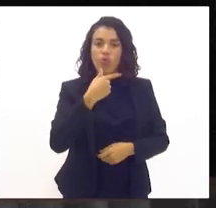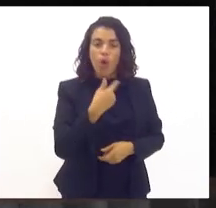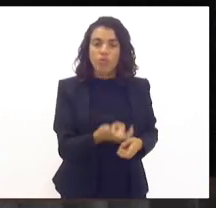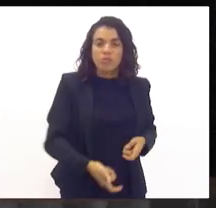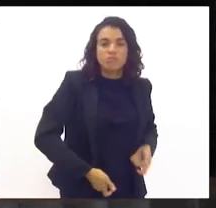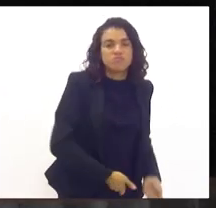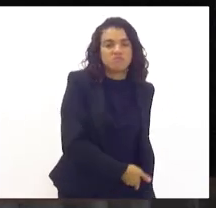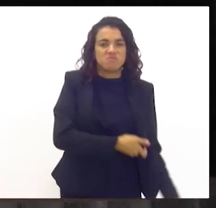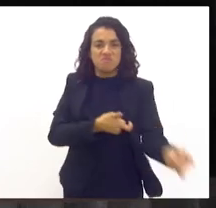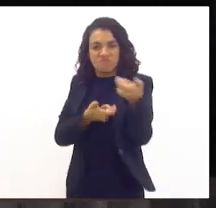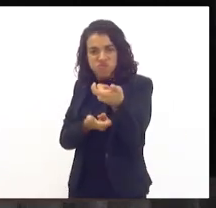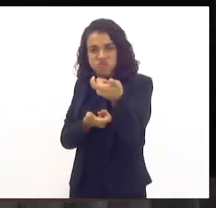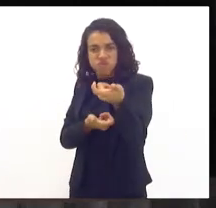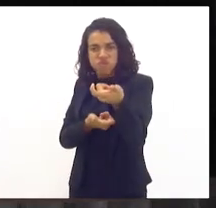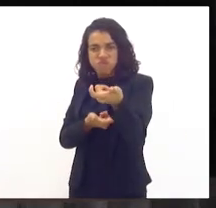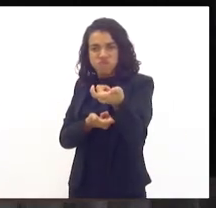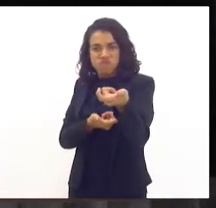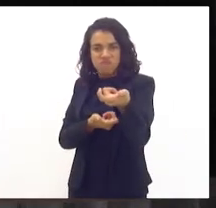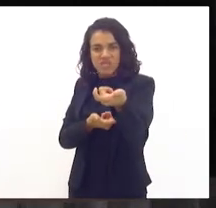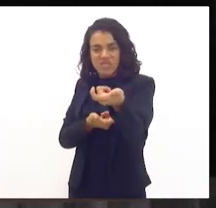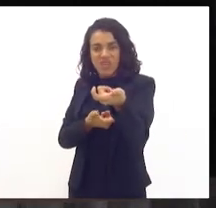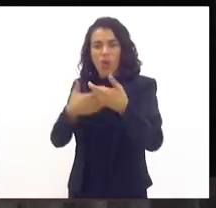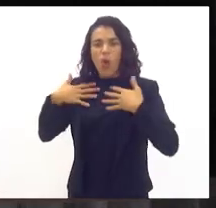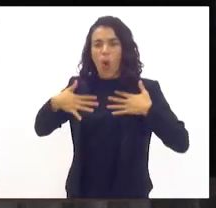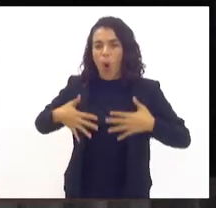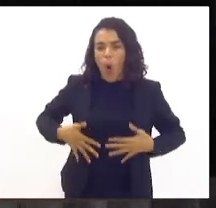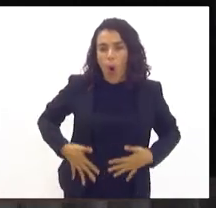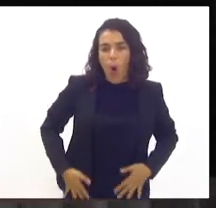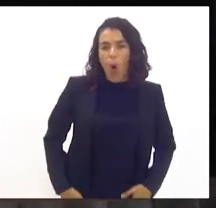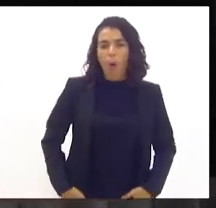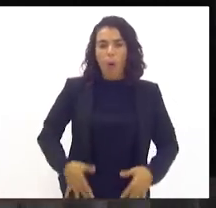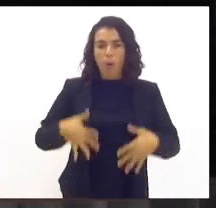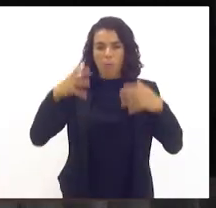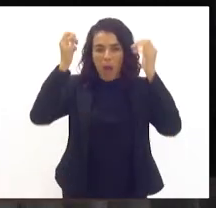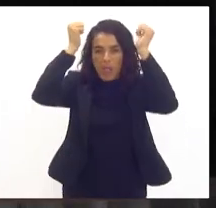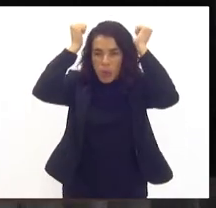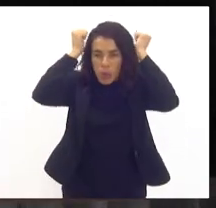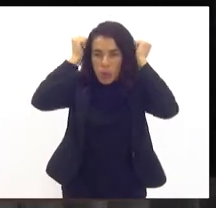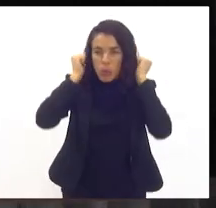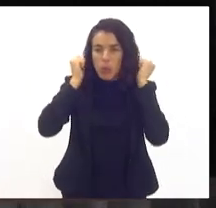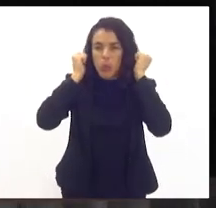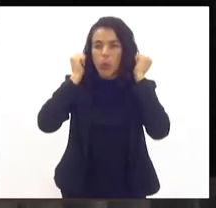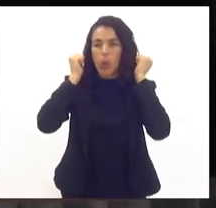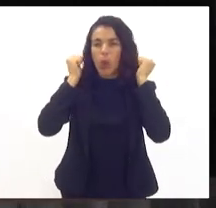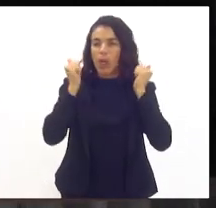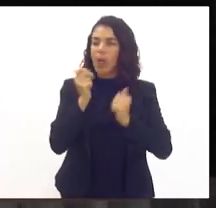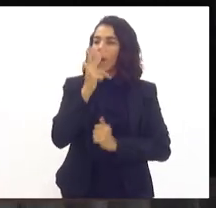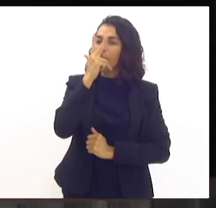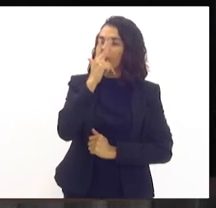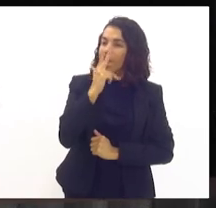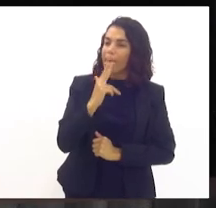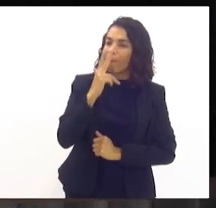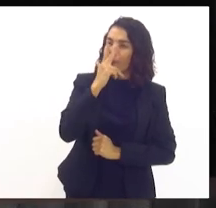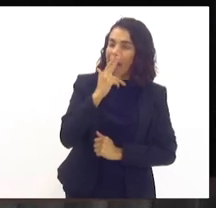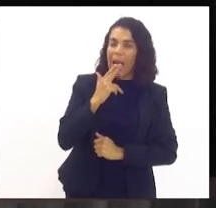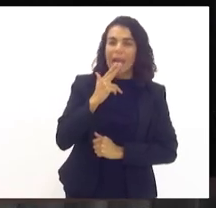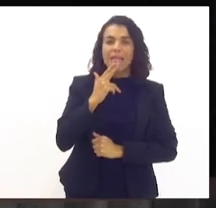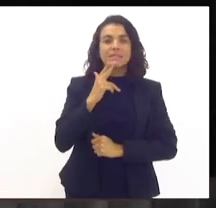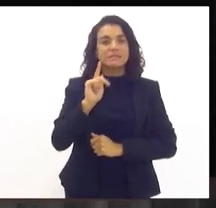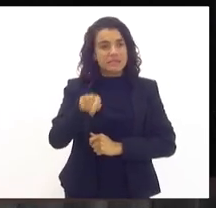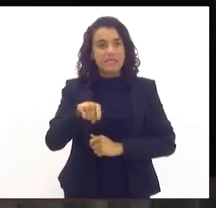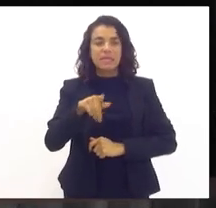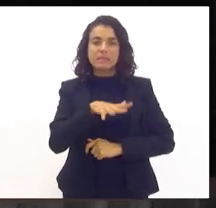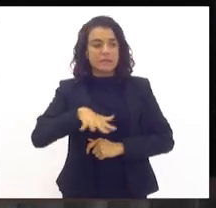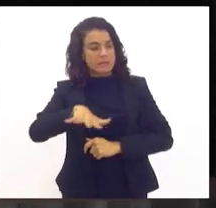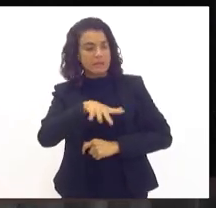fuzil, todo vestimentado de touca, parecia que estava indo para a guerra mesmo, né?